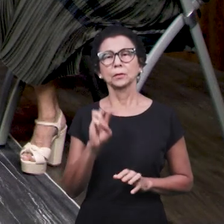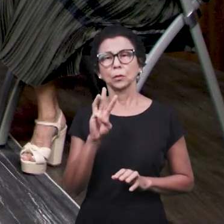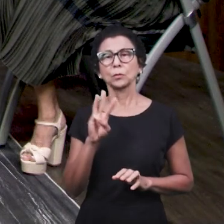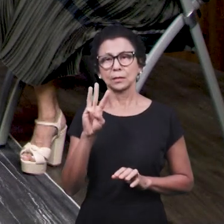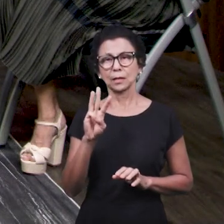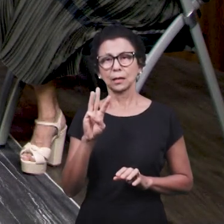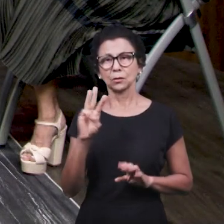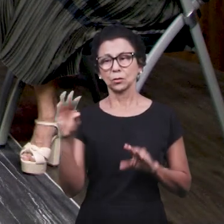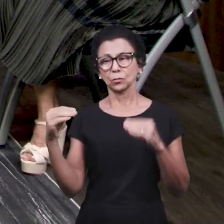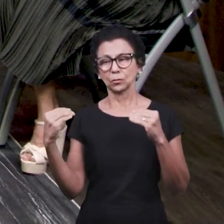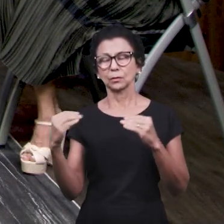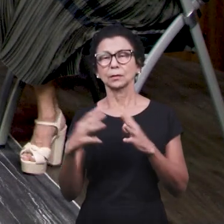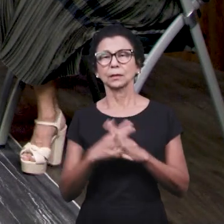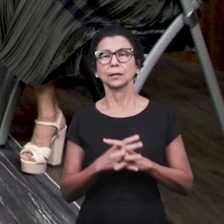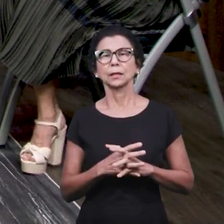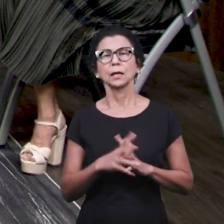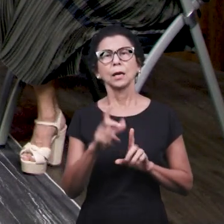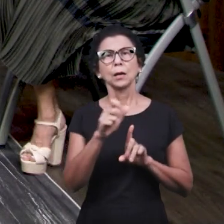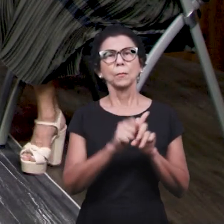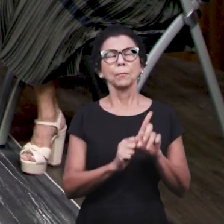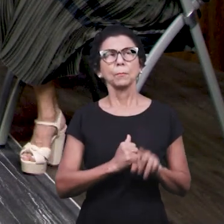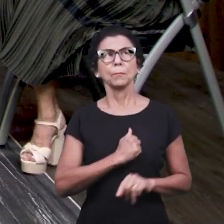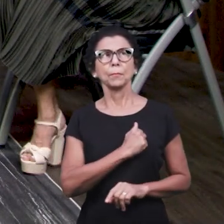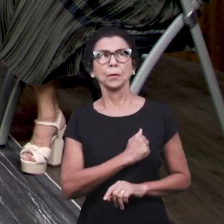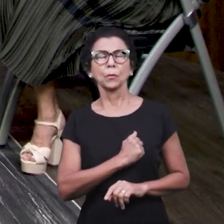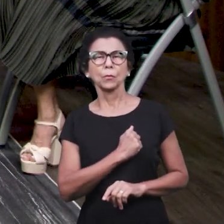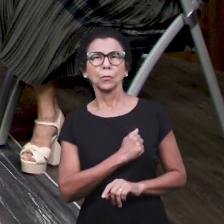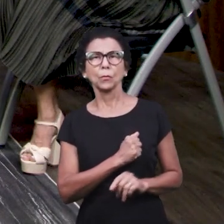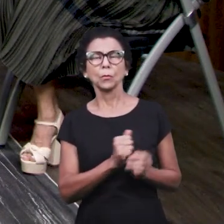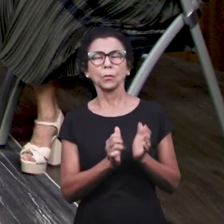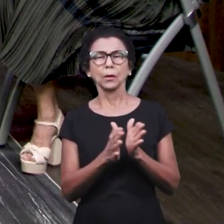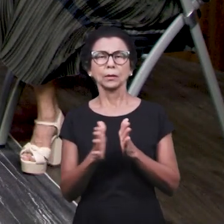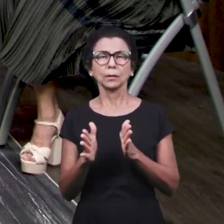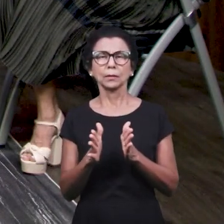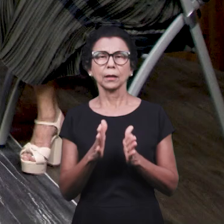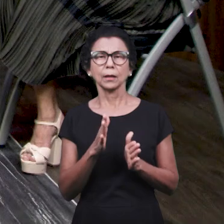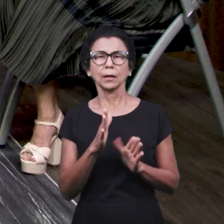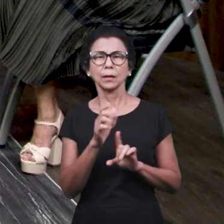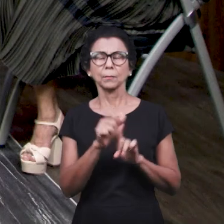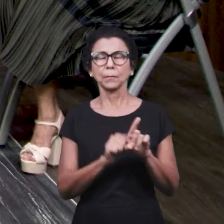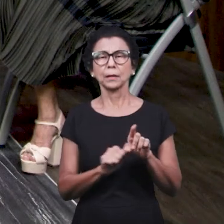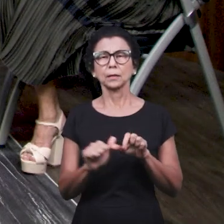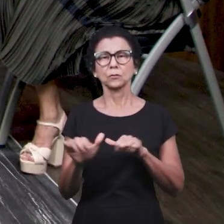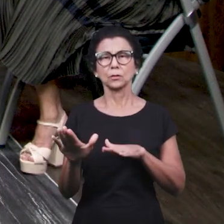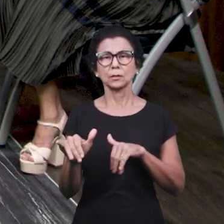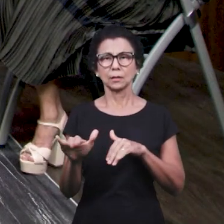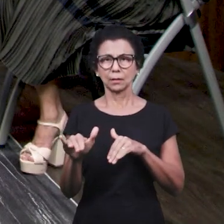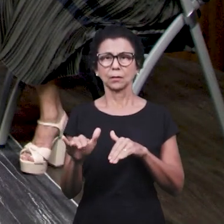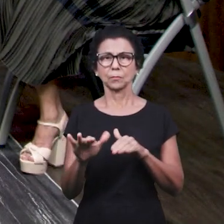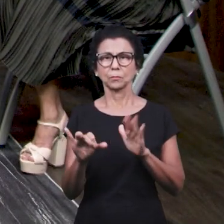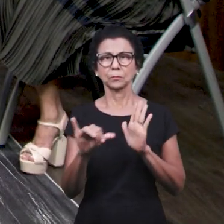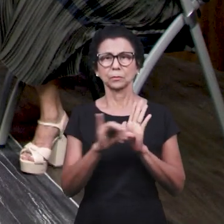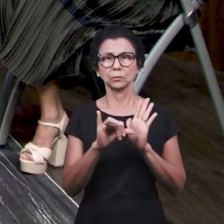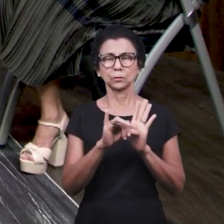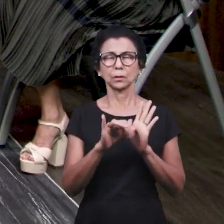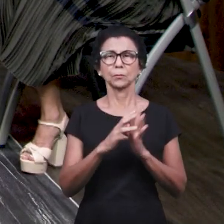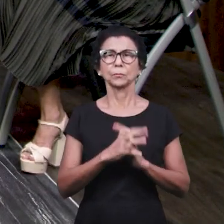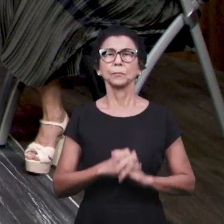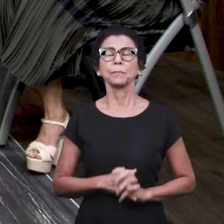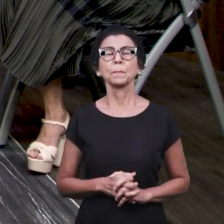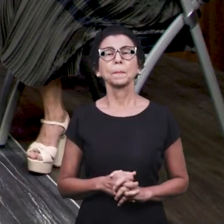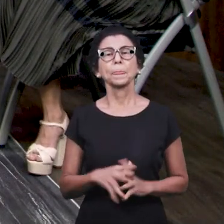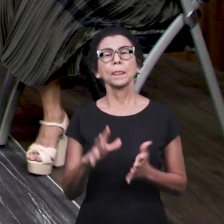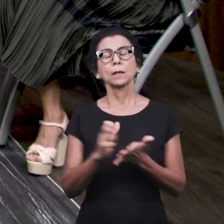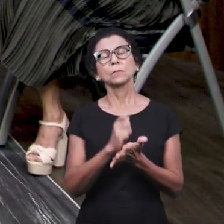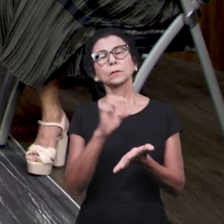rodapé, a partir de agosto, setembro, deverá estar disponível nesse período. Faz a